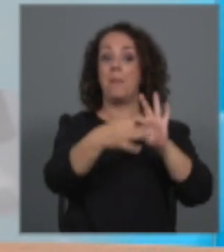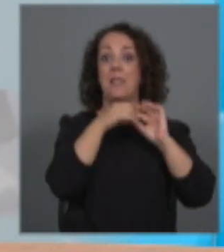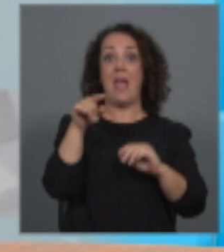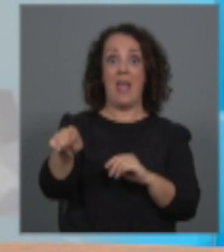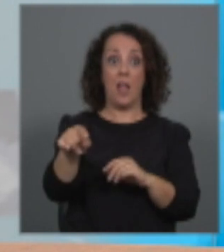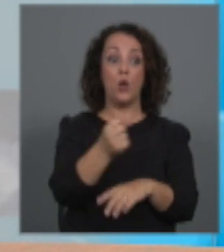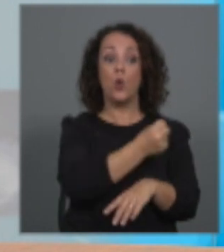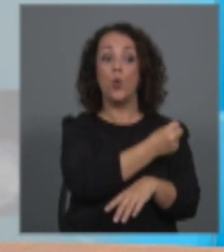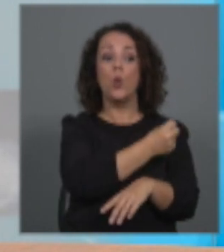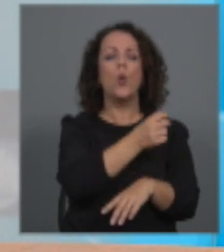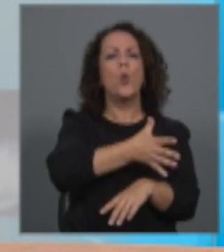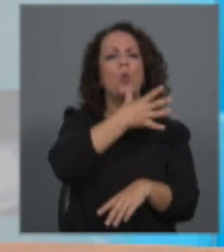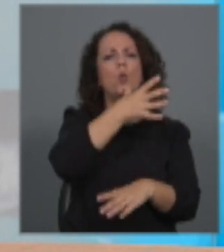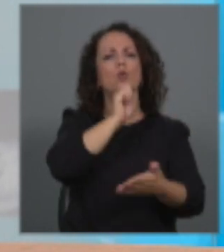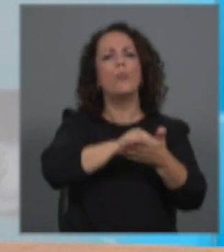dos profetas.